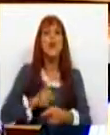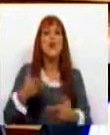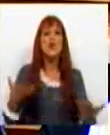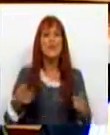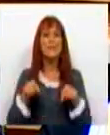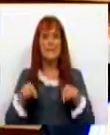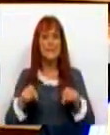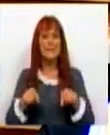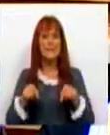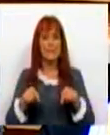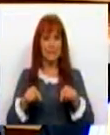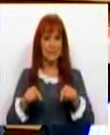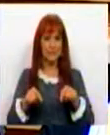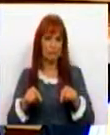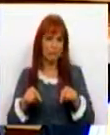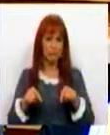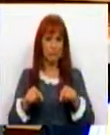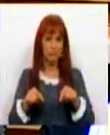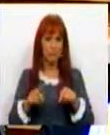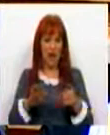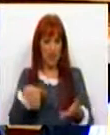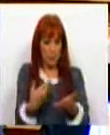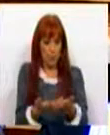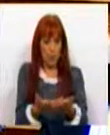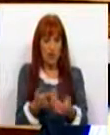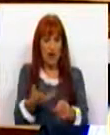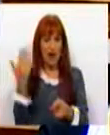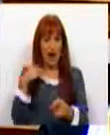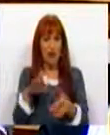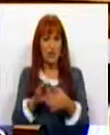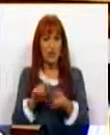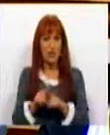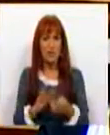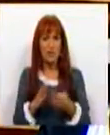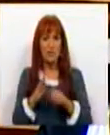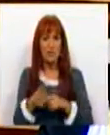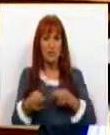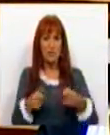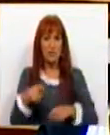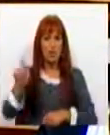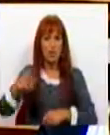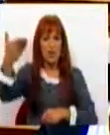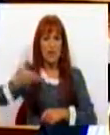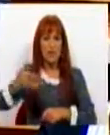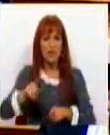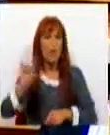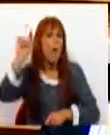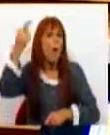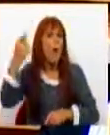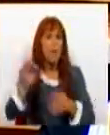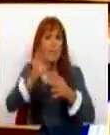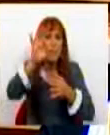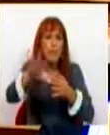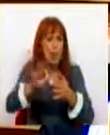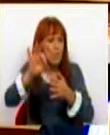que, com a proposta que estava de supressão da intervenção mediadora de um juiz de direito, em casos pontuais,